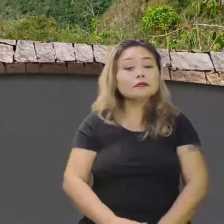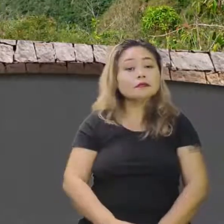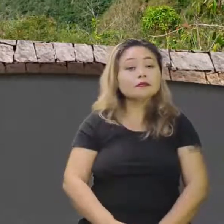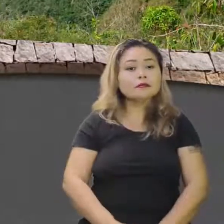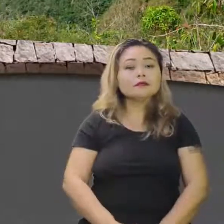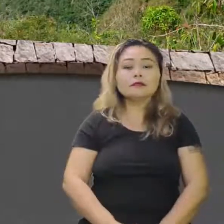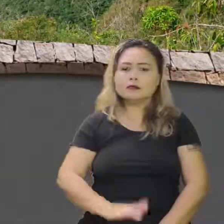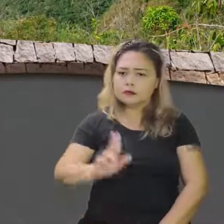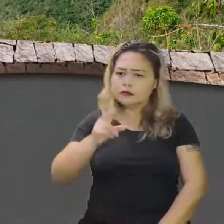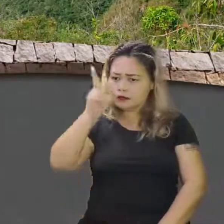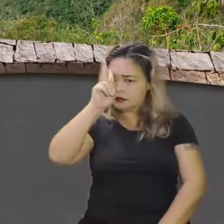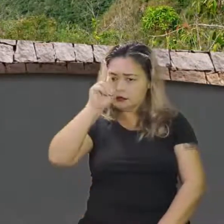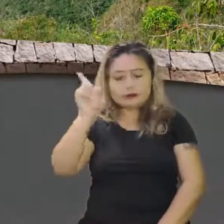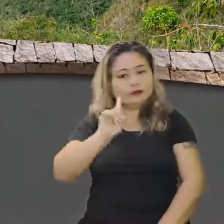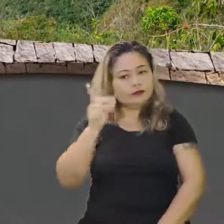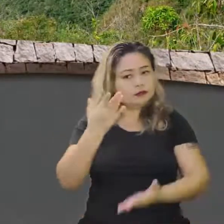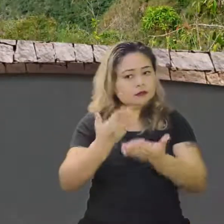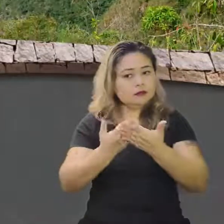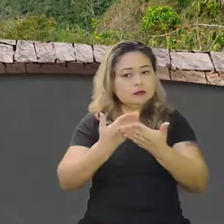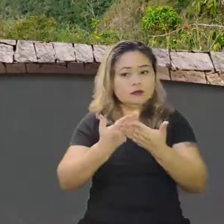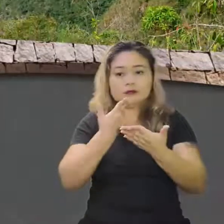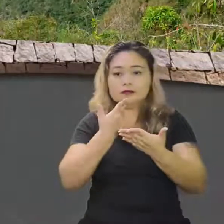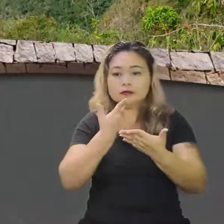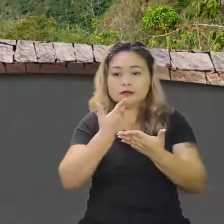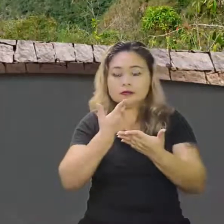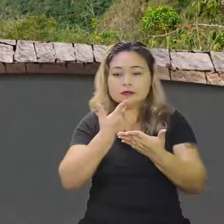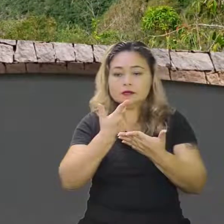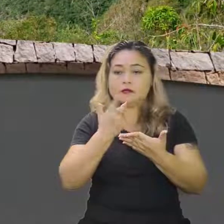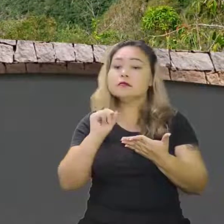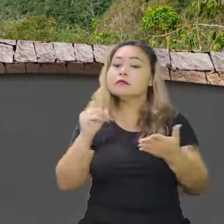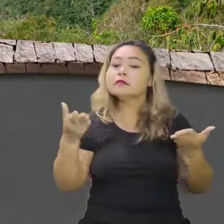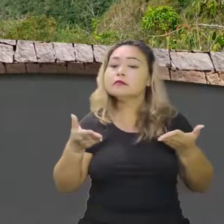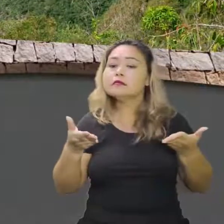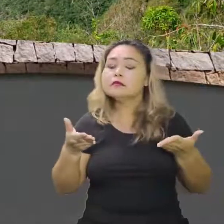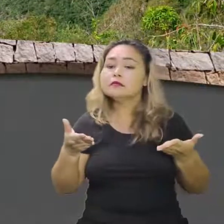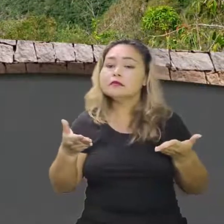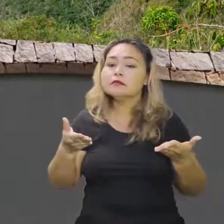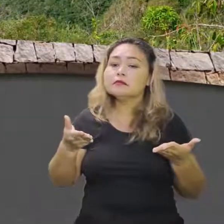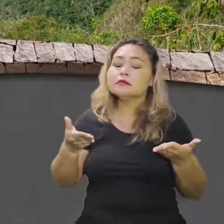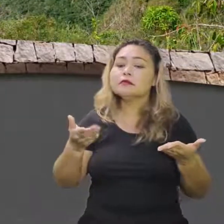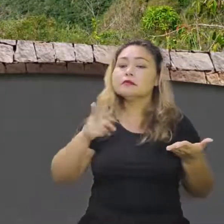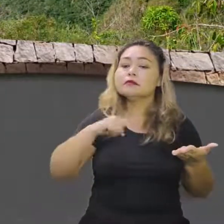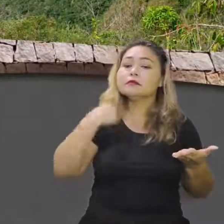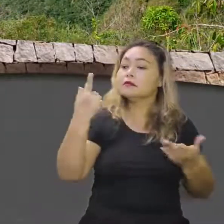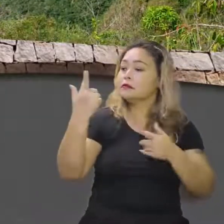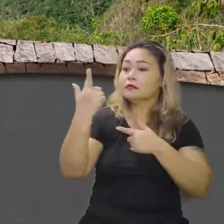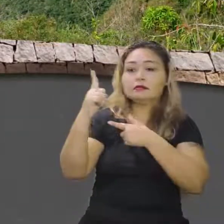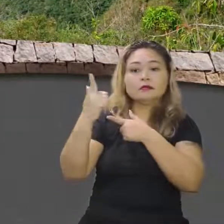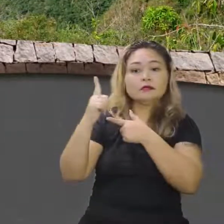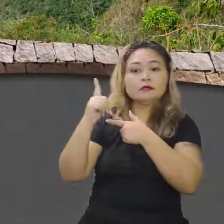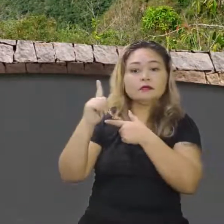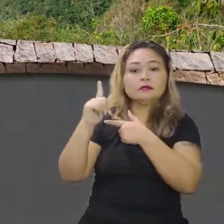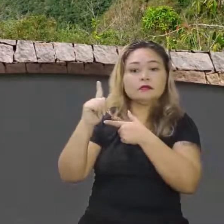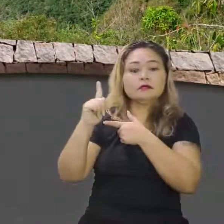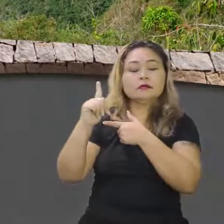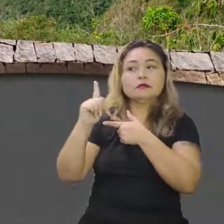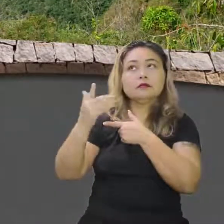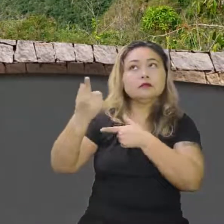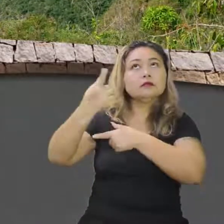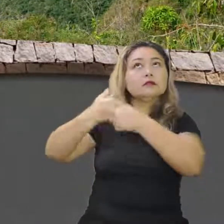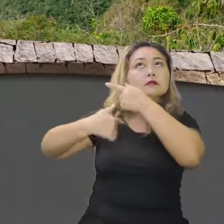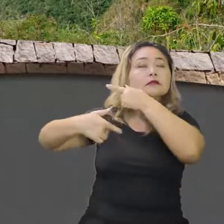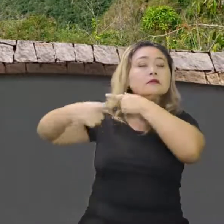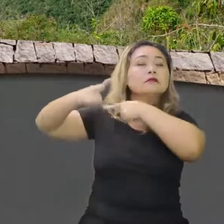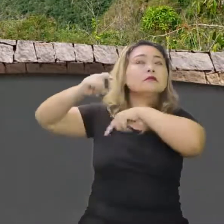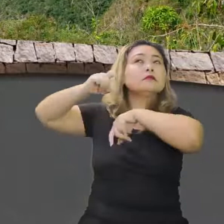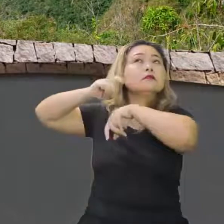A aula hoje vai ser de história? Não, não vai ser de história. O que eu falei agora? Que a geografia busca